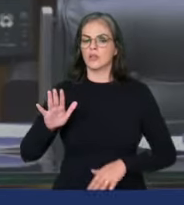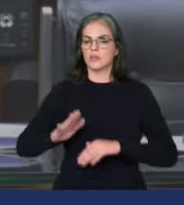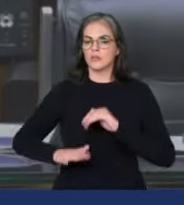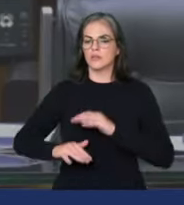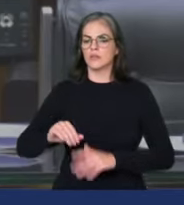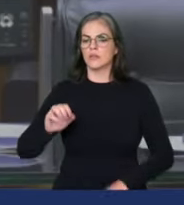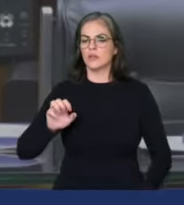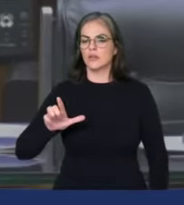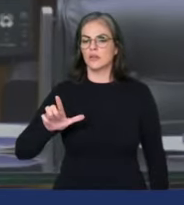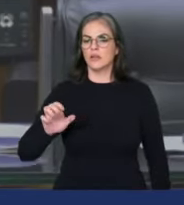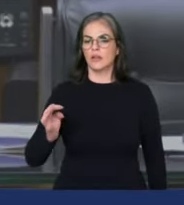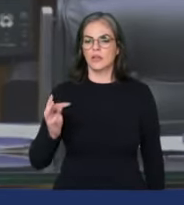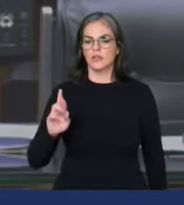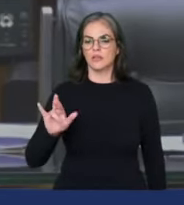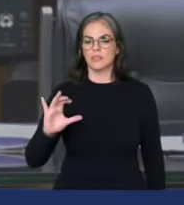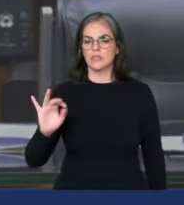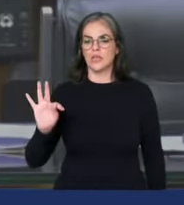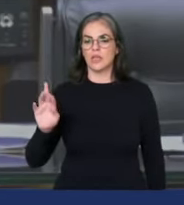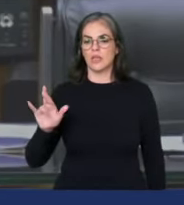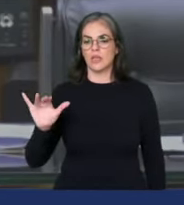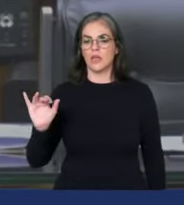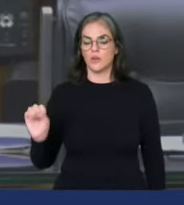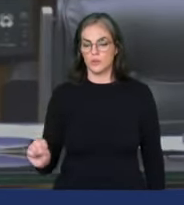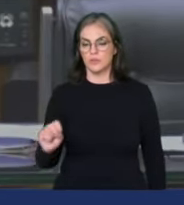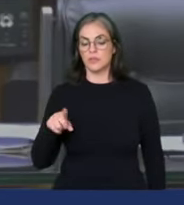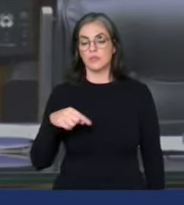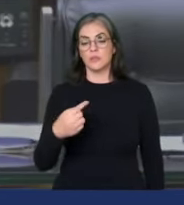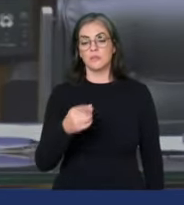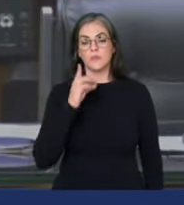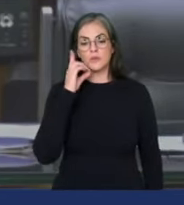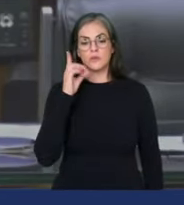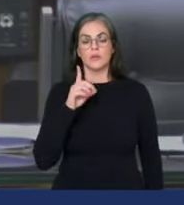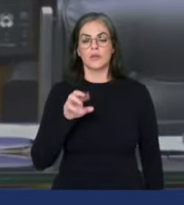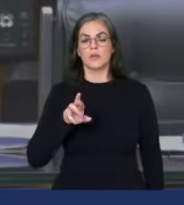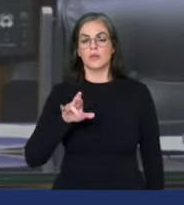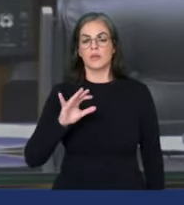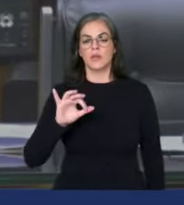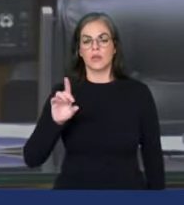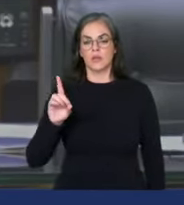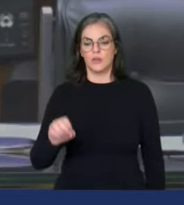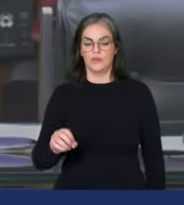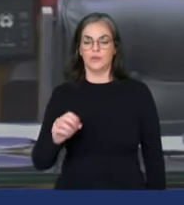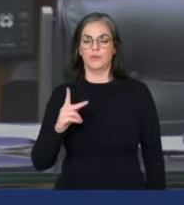deputado Ricardo Silva, do PSD, em seguida.